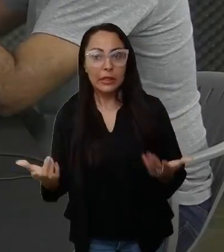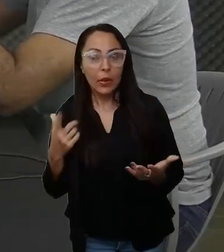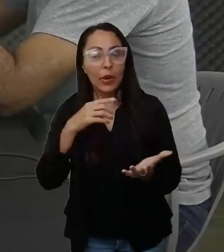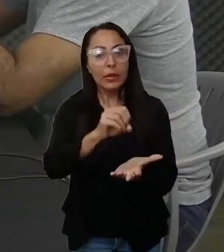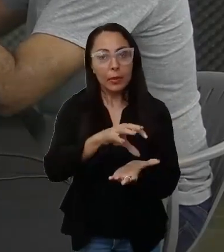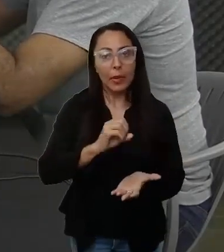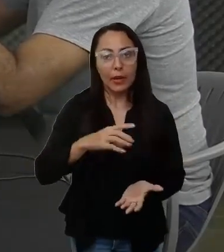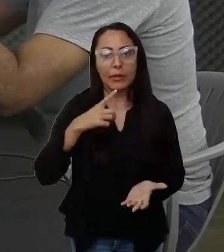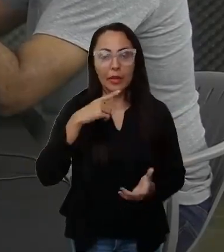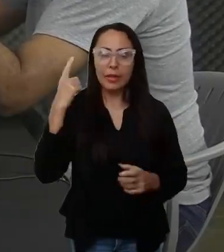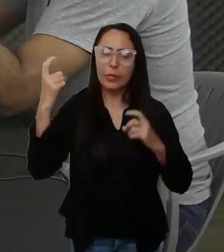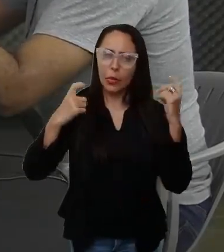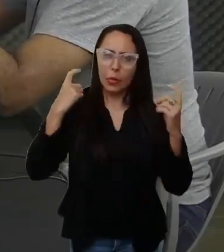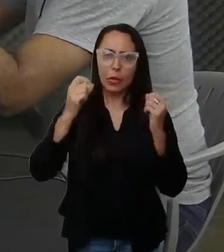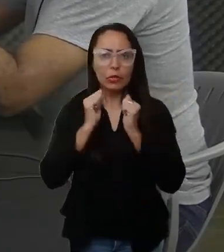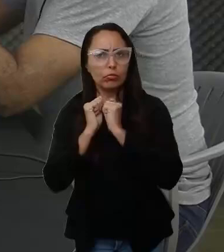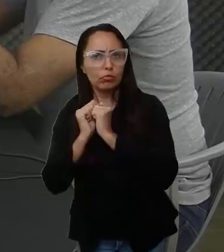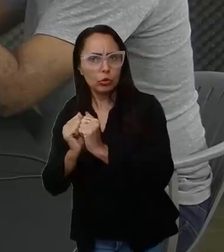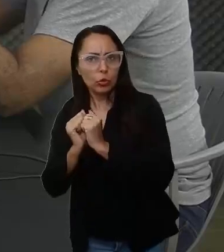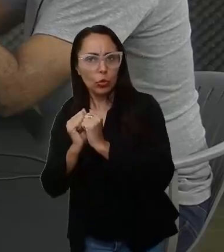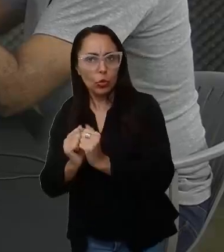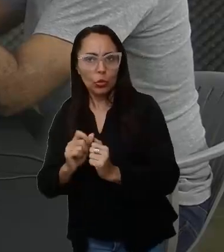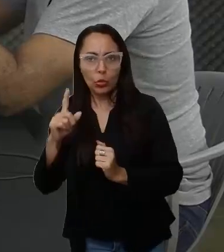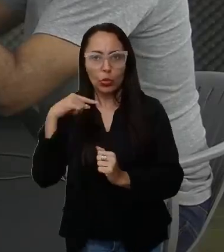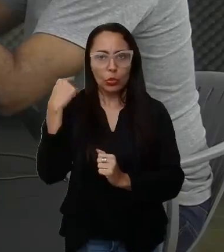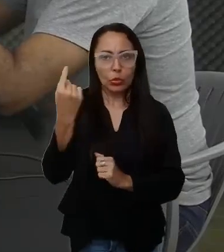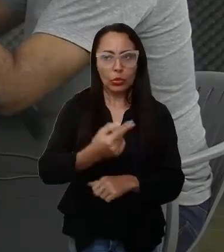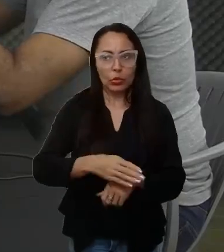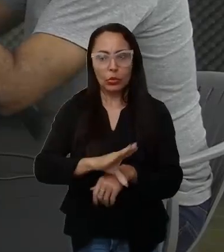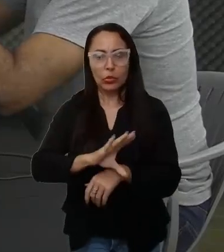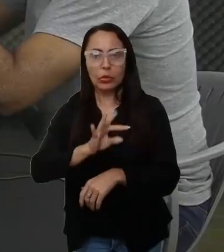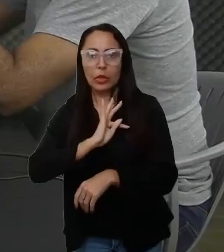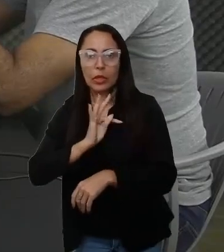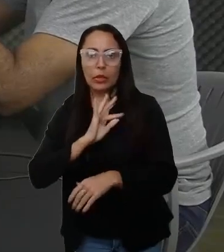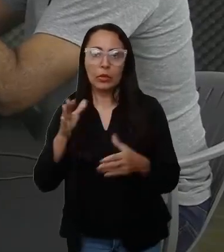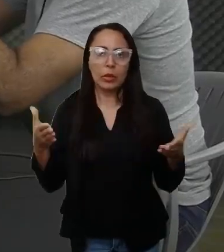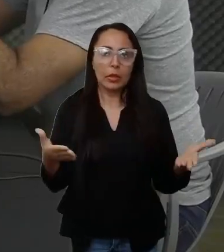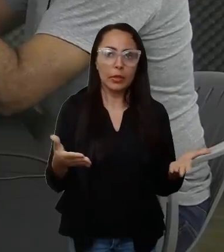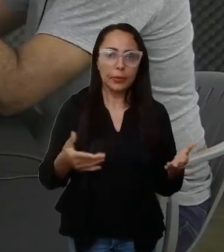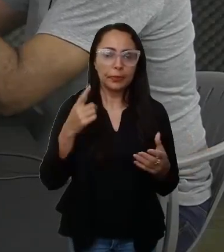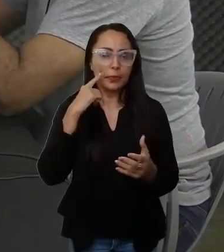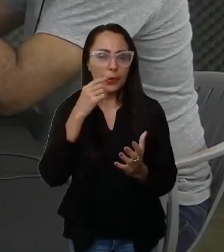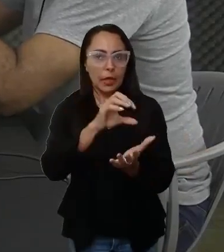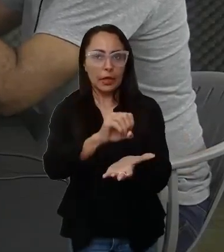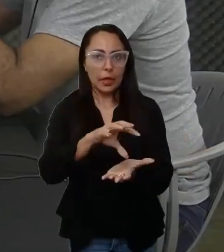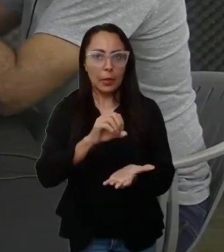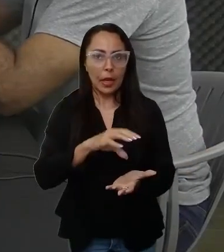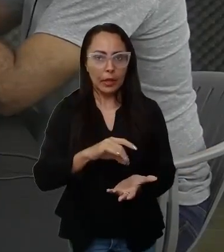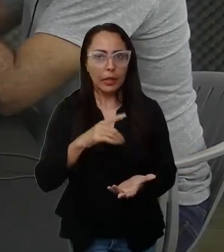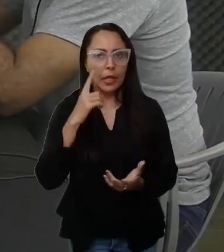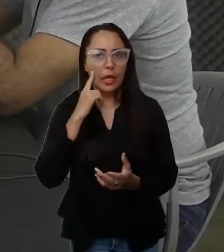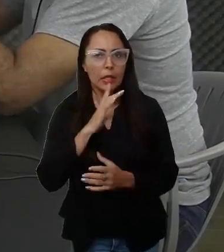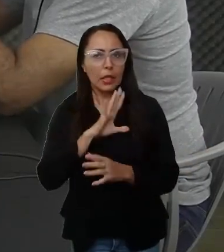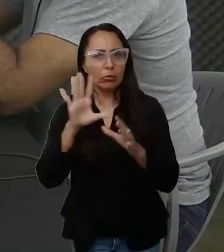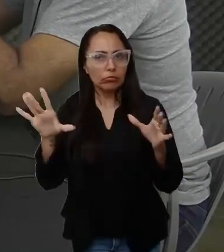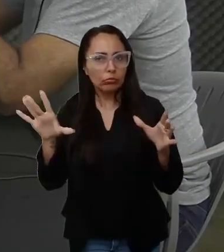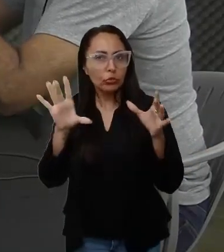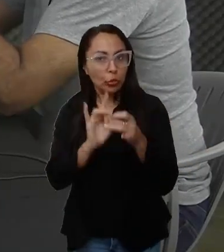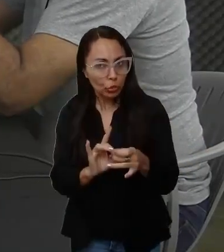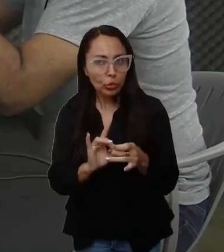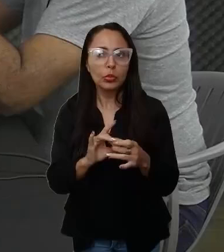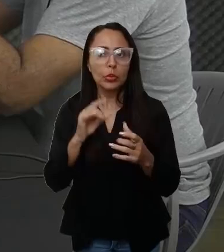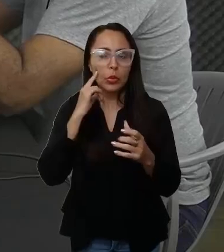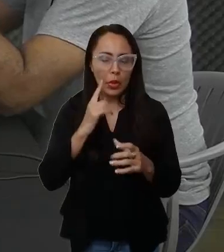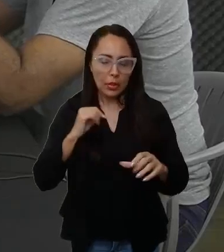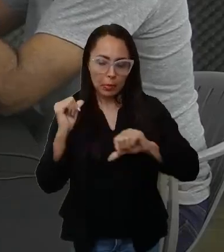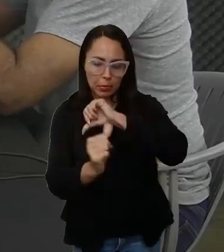tem essa preocupação junto com os nossos cursos técnicos aqui. Então, a ETEPAC está bem antenada, né, com essas alterações